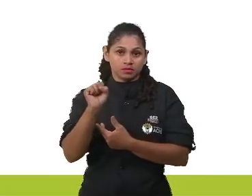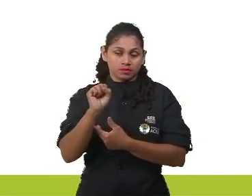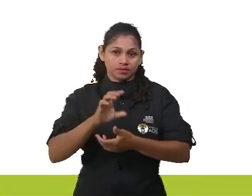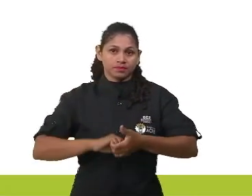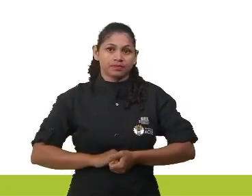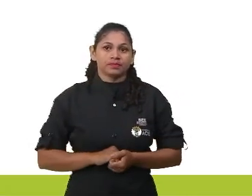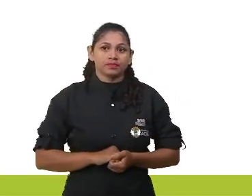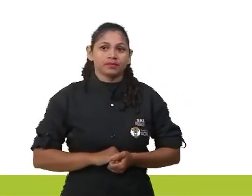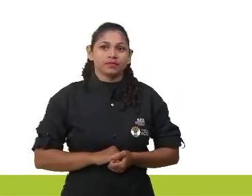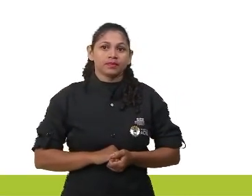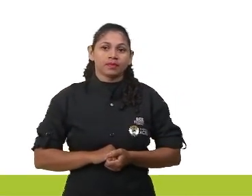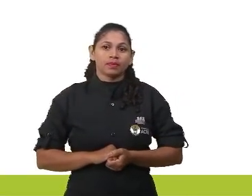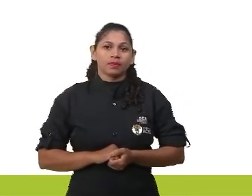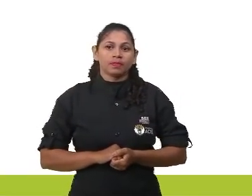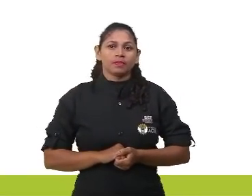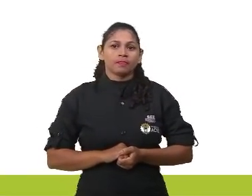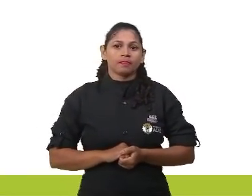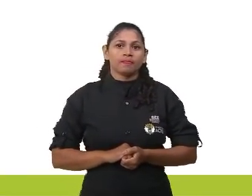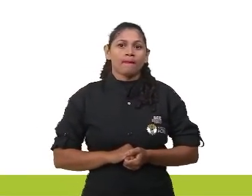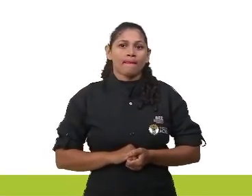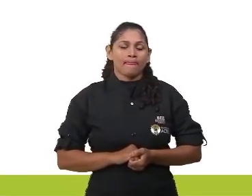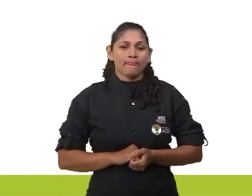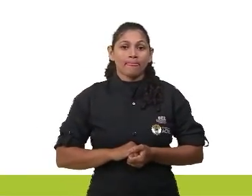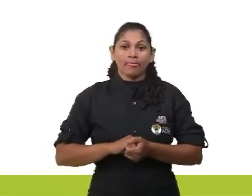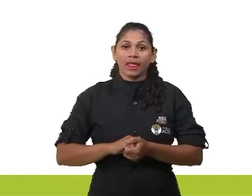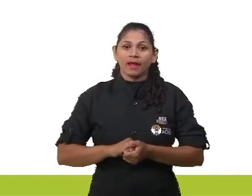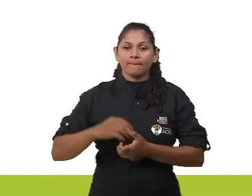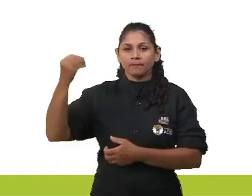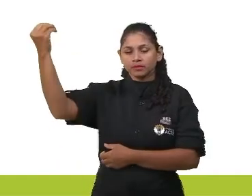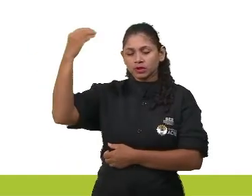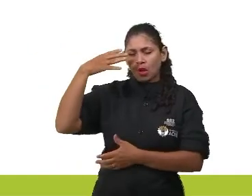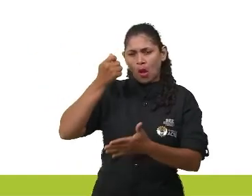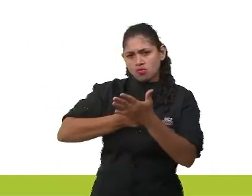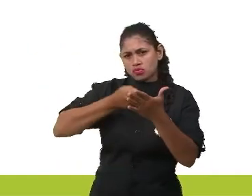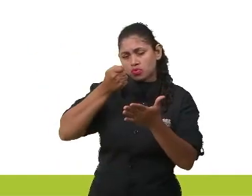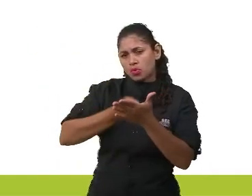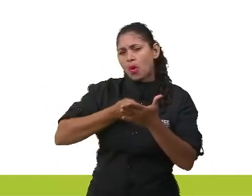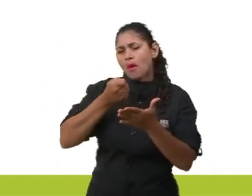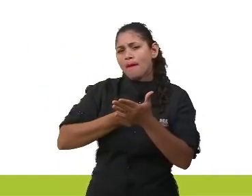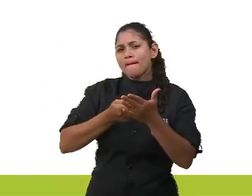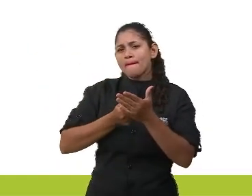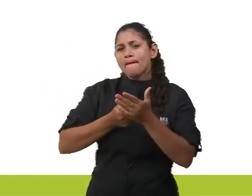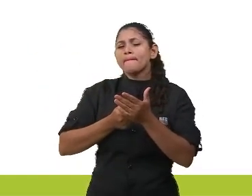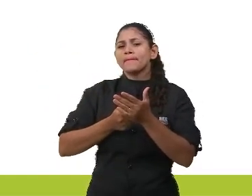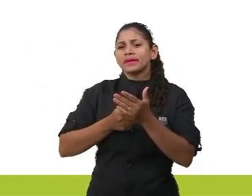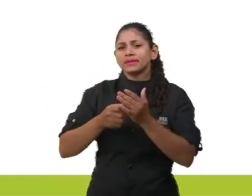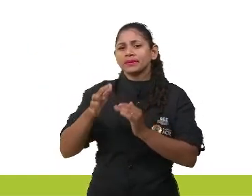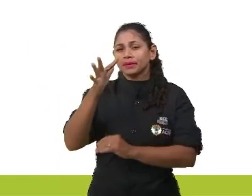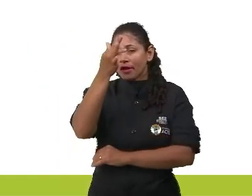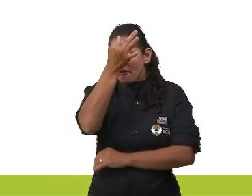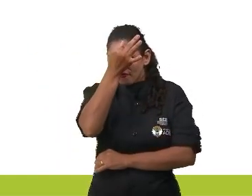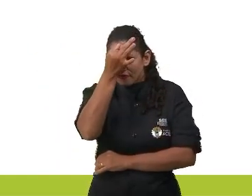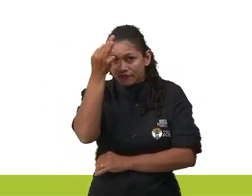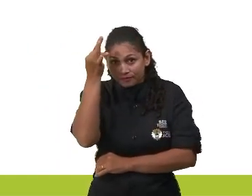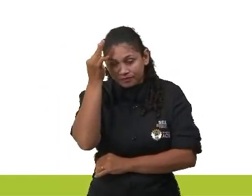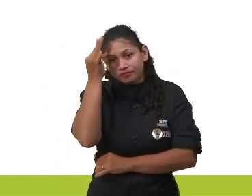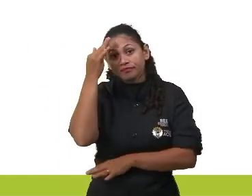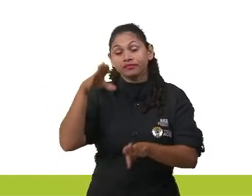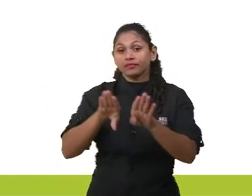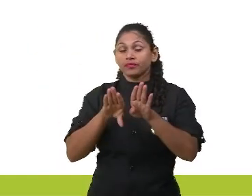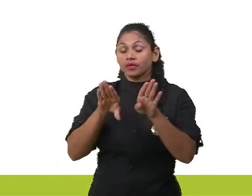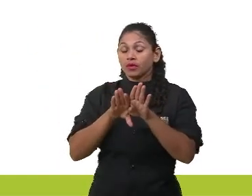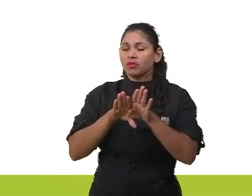O iluminismo em si é bastante cobrado, principalmente na questão da filosofia também, porque vários filósofos iluministas